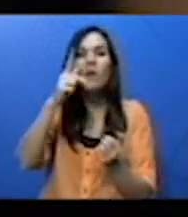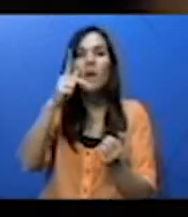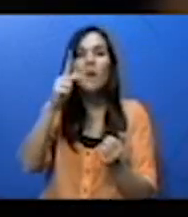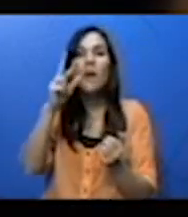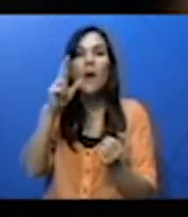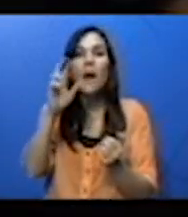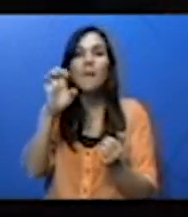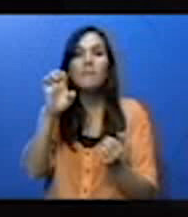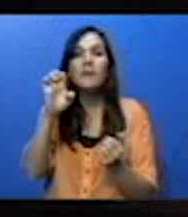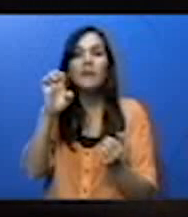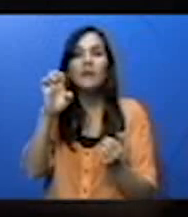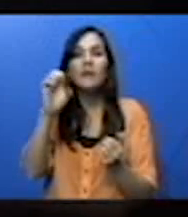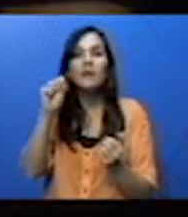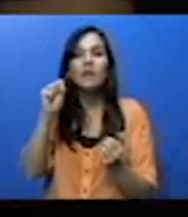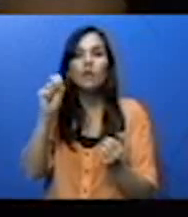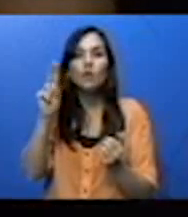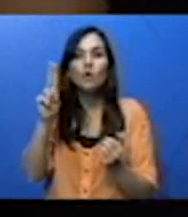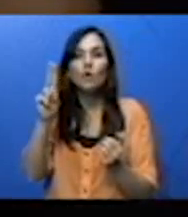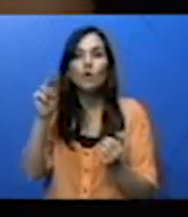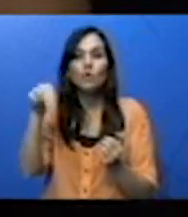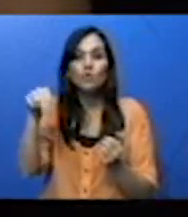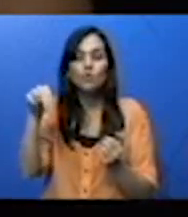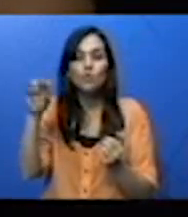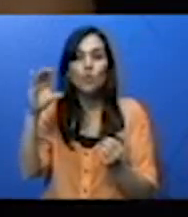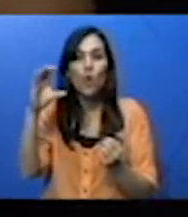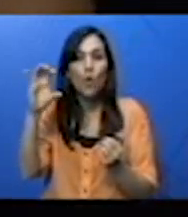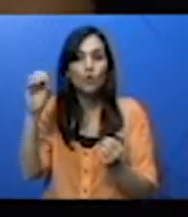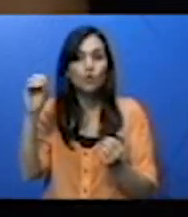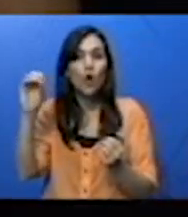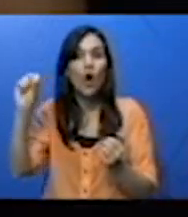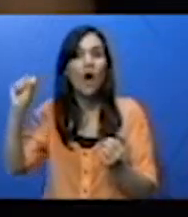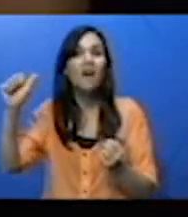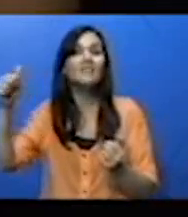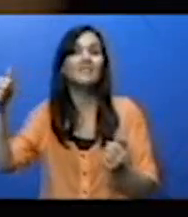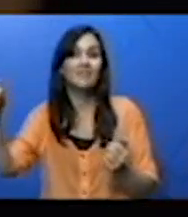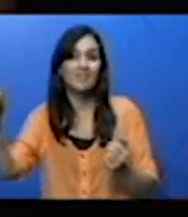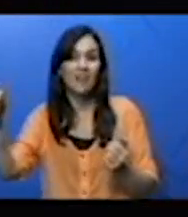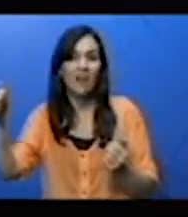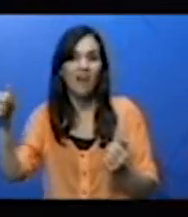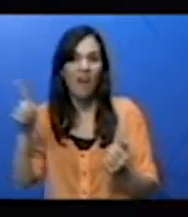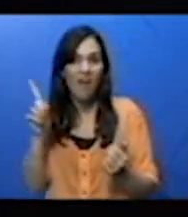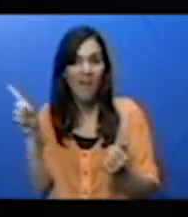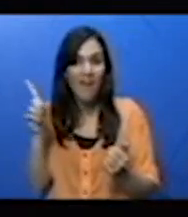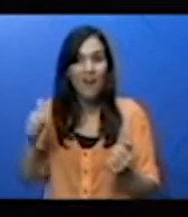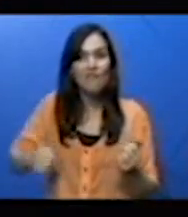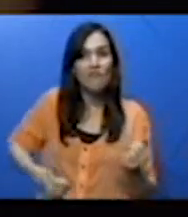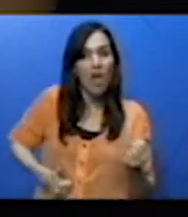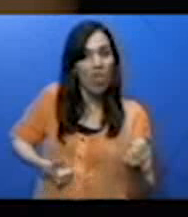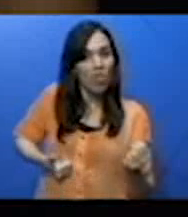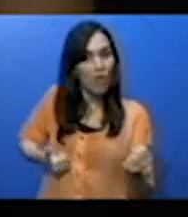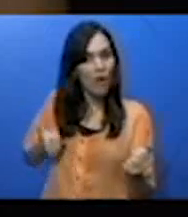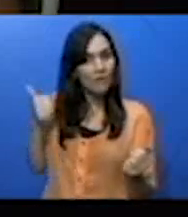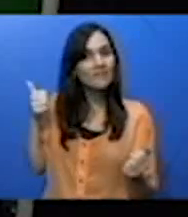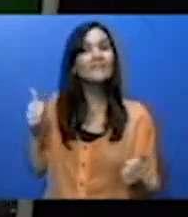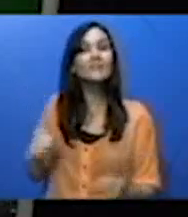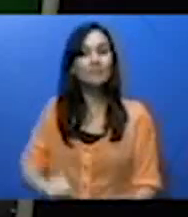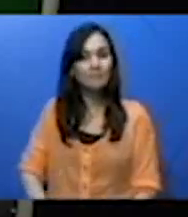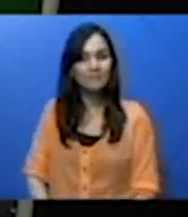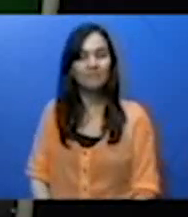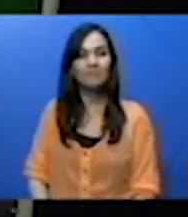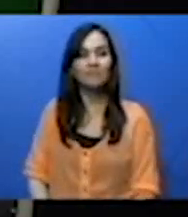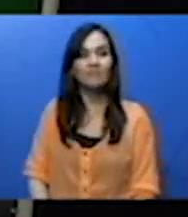que é presunçosa, crianças? Presunçosa significa que ela é vaidosa, tá?